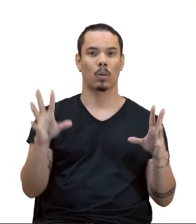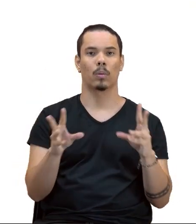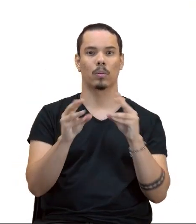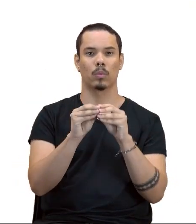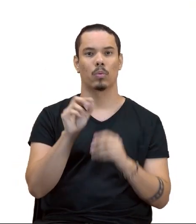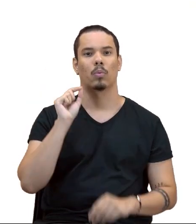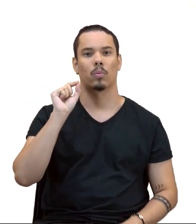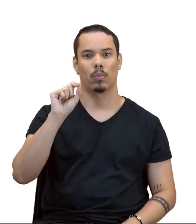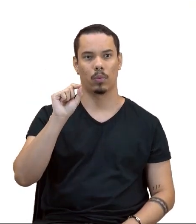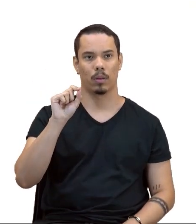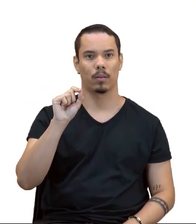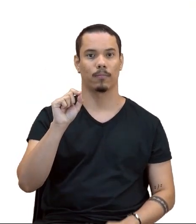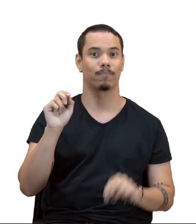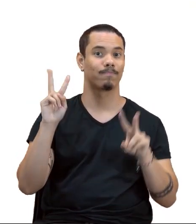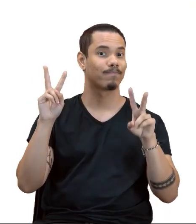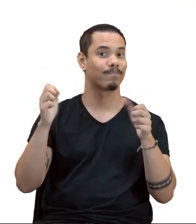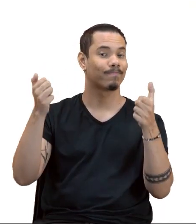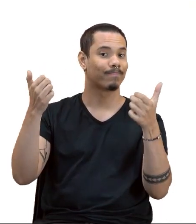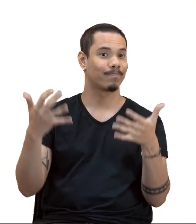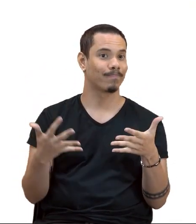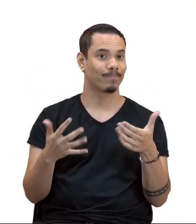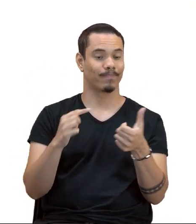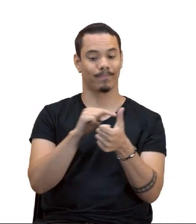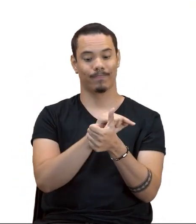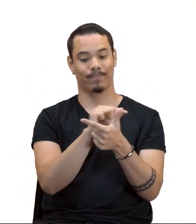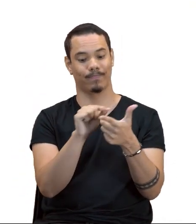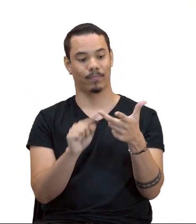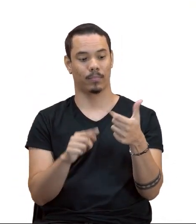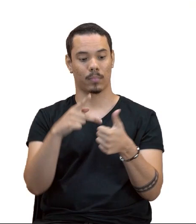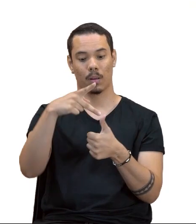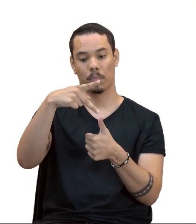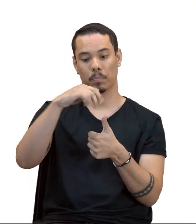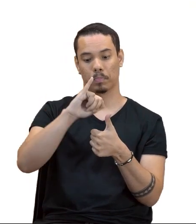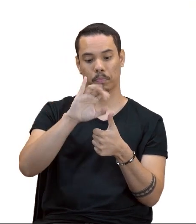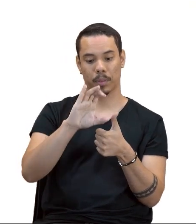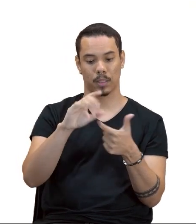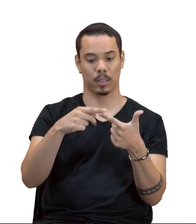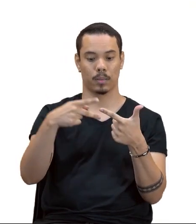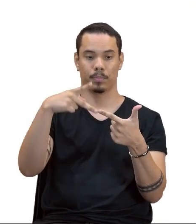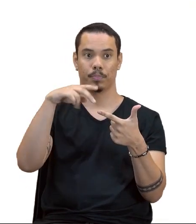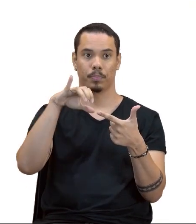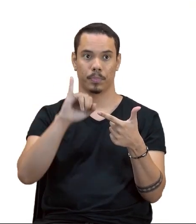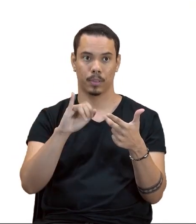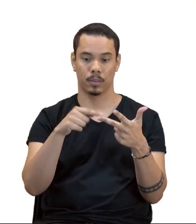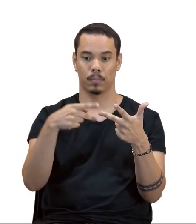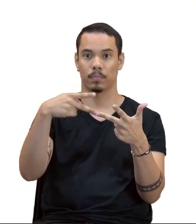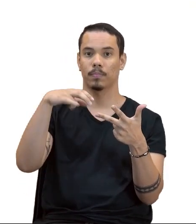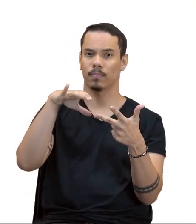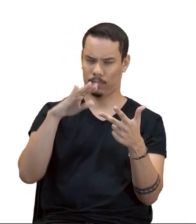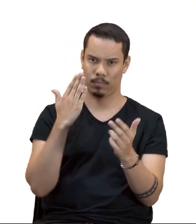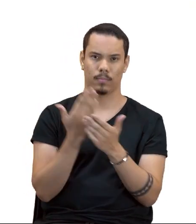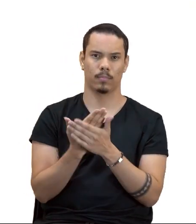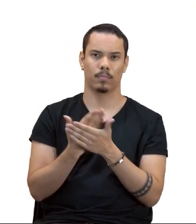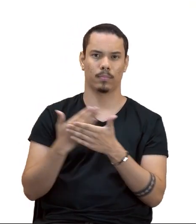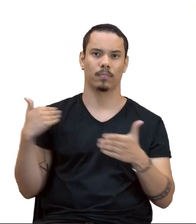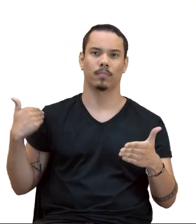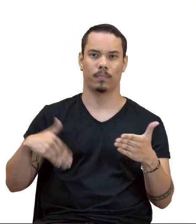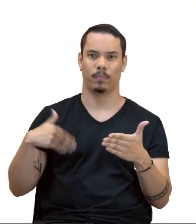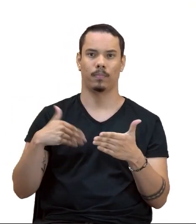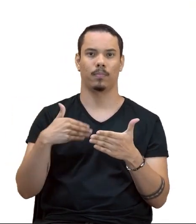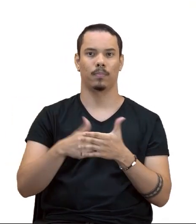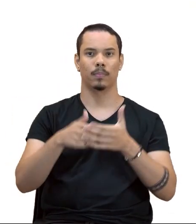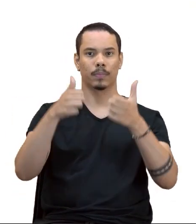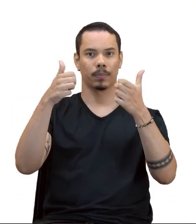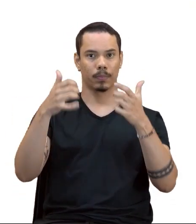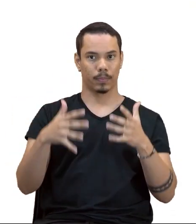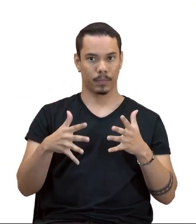trata-se do... Aí temos vários PICs, não é isso? É isso aí. Rogério, falado durante a aula. Muito bem. Falamos aí como